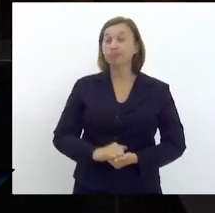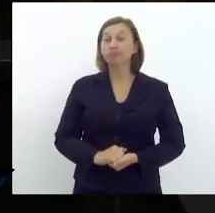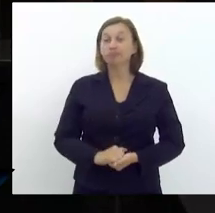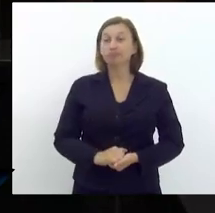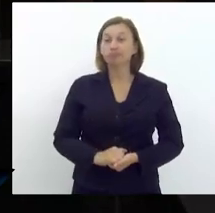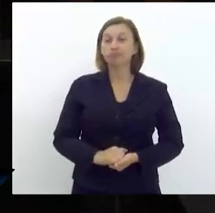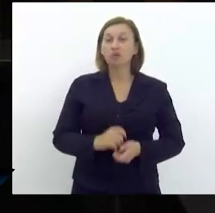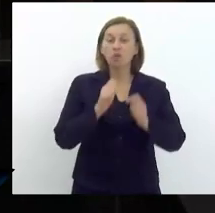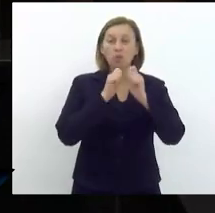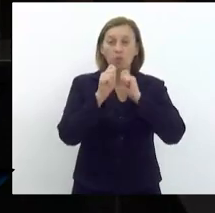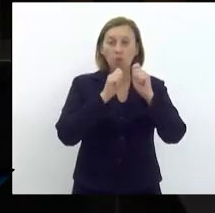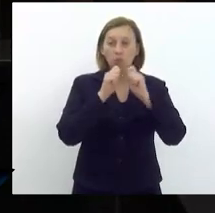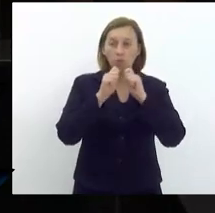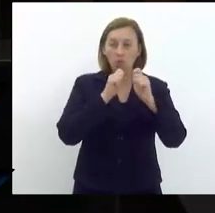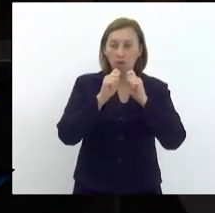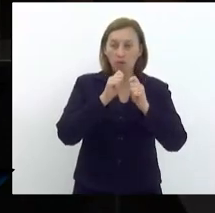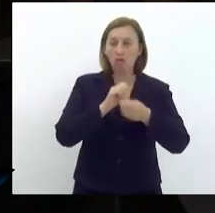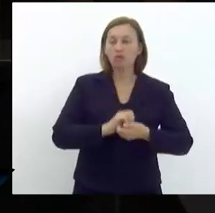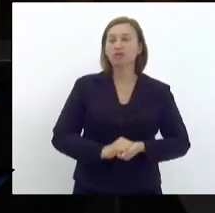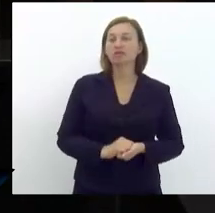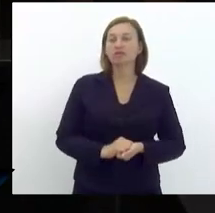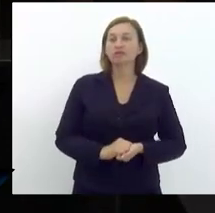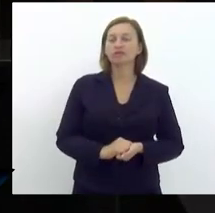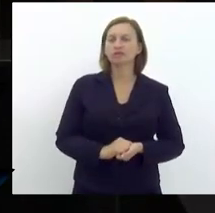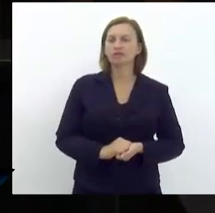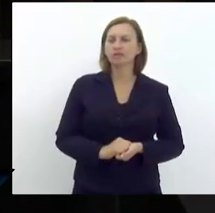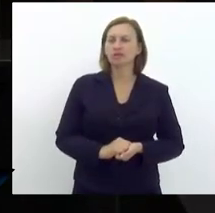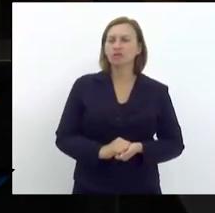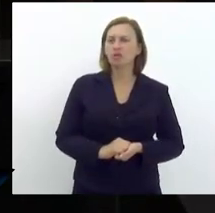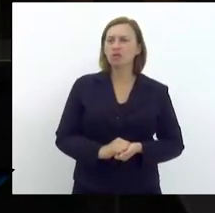repórter Edson deputado Carlos